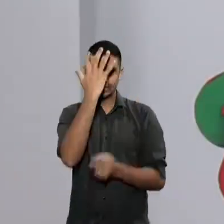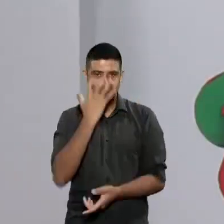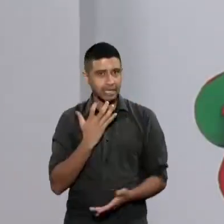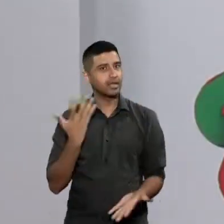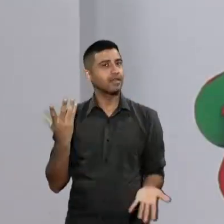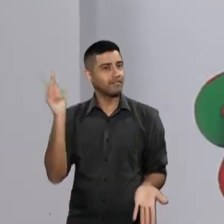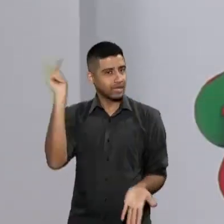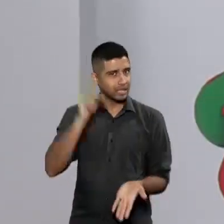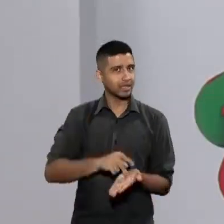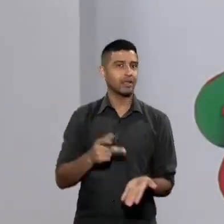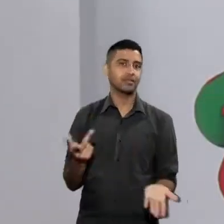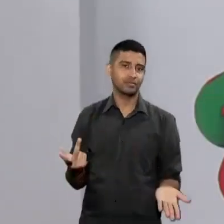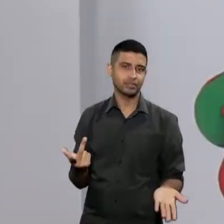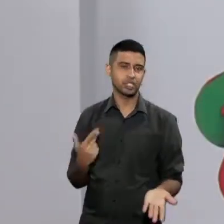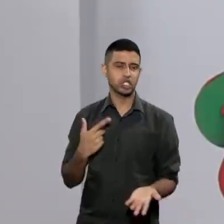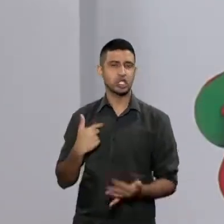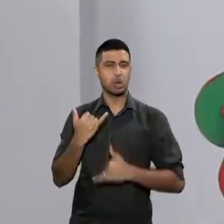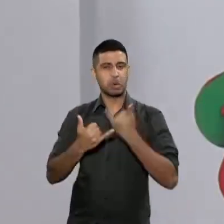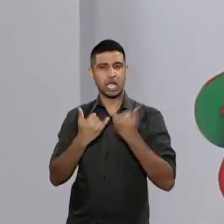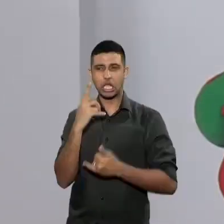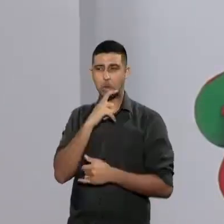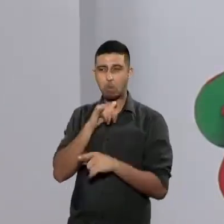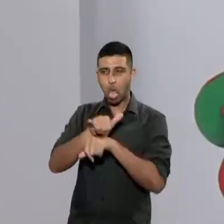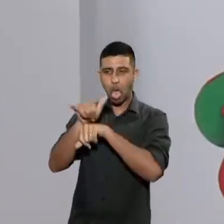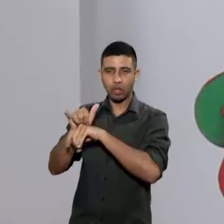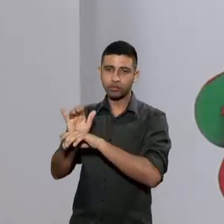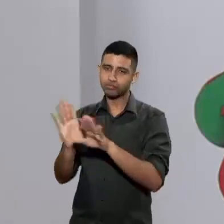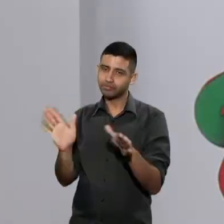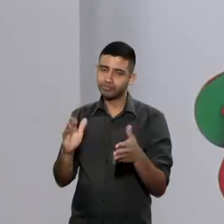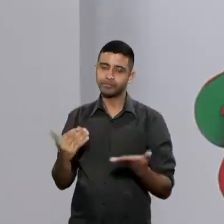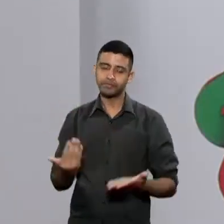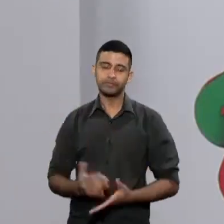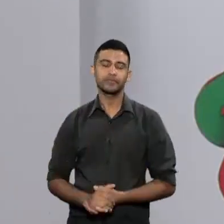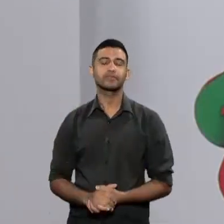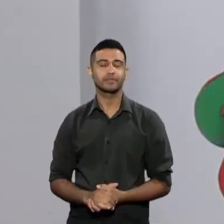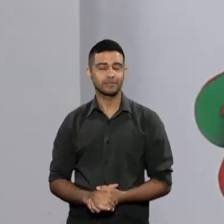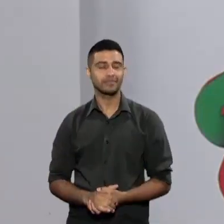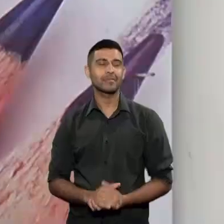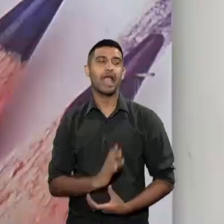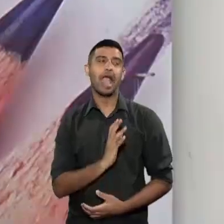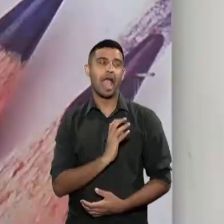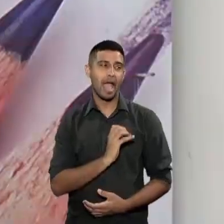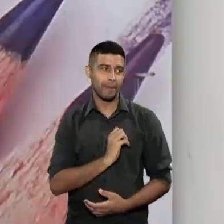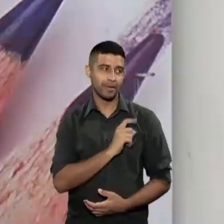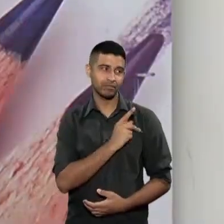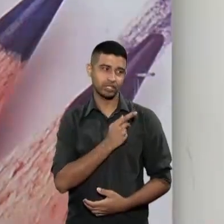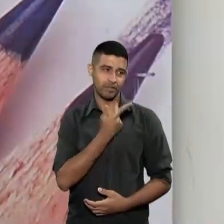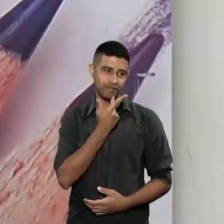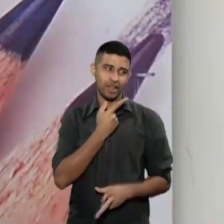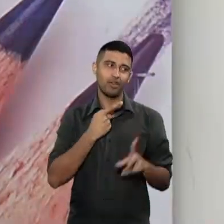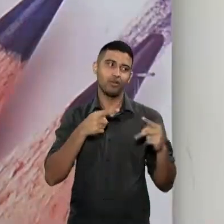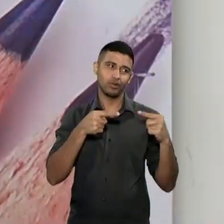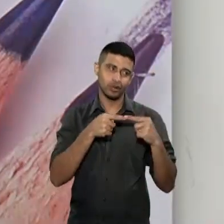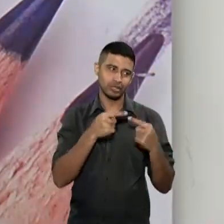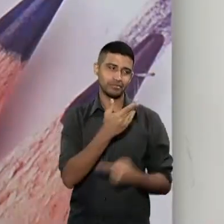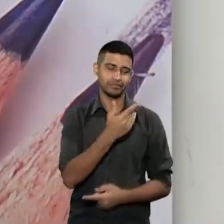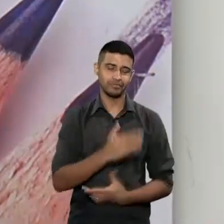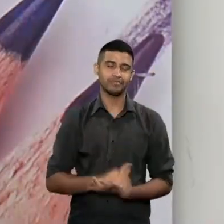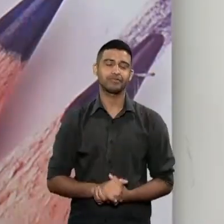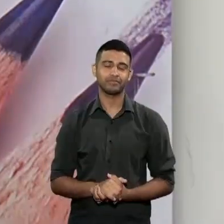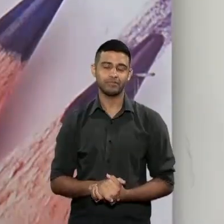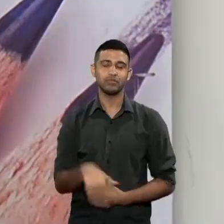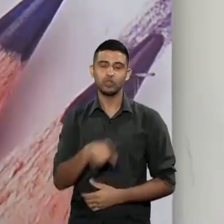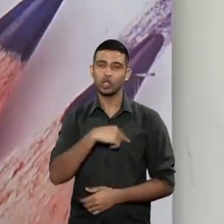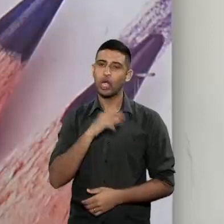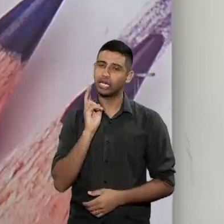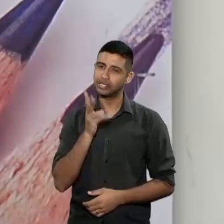séria, é que era verdade, que eu não estava de brincadeira. Não, adorei você ter chamado a atenção nesse sentido.